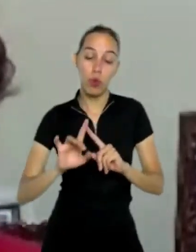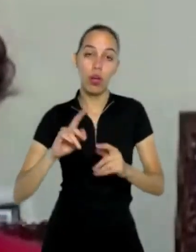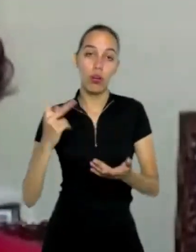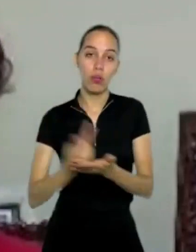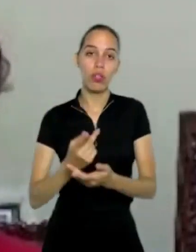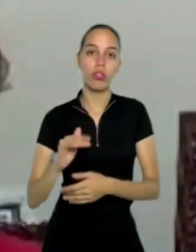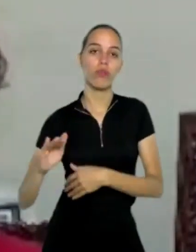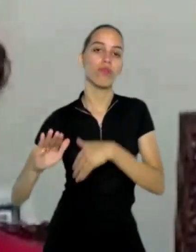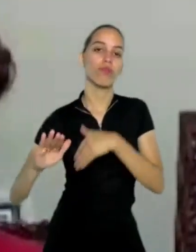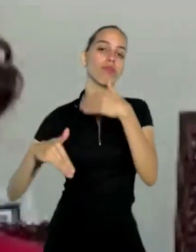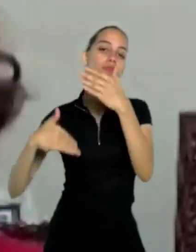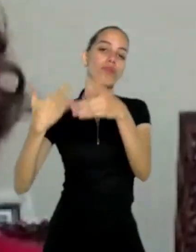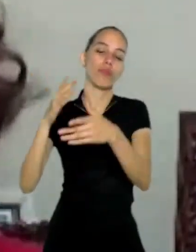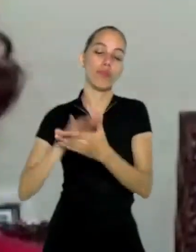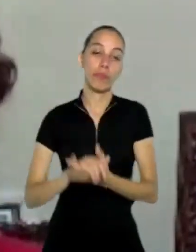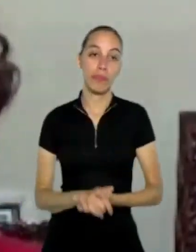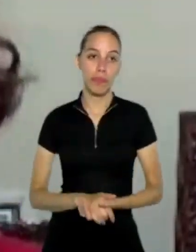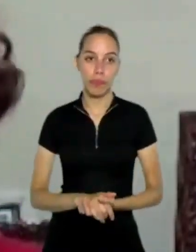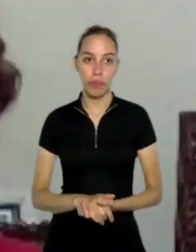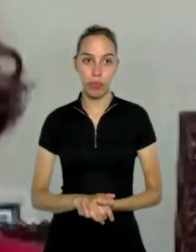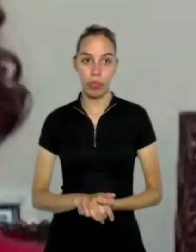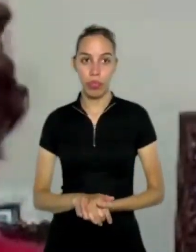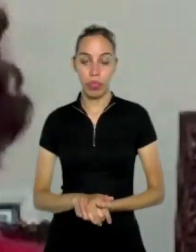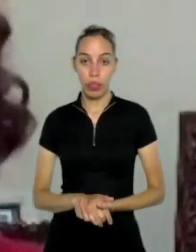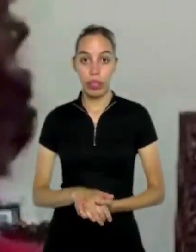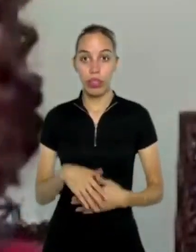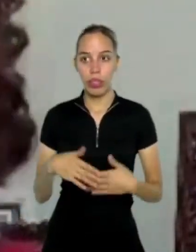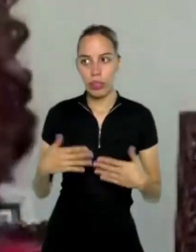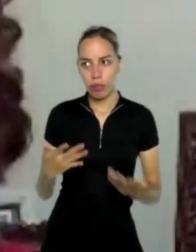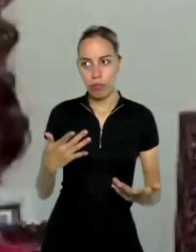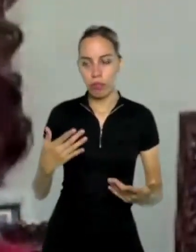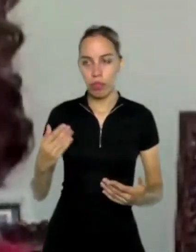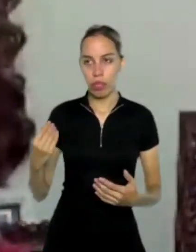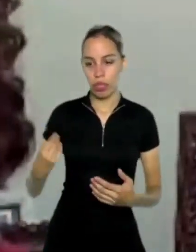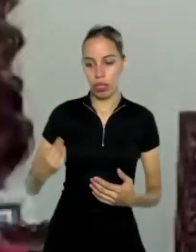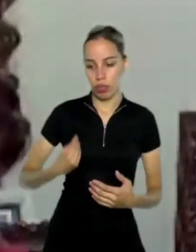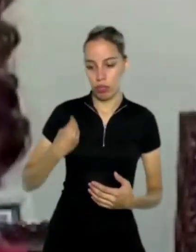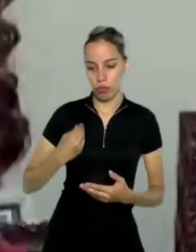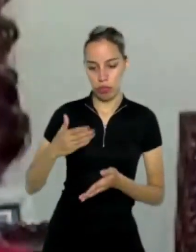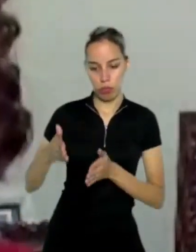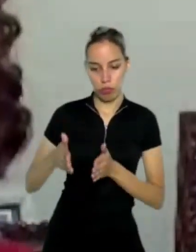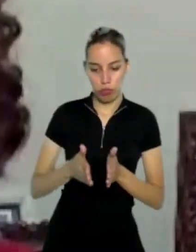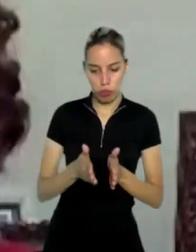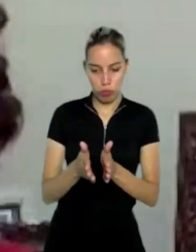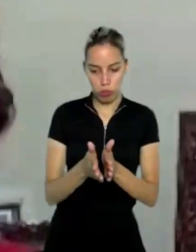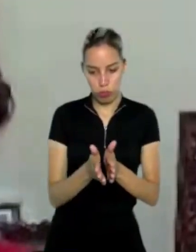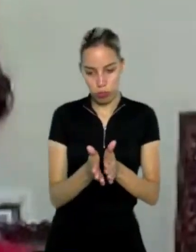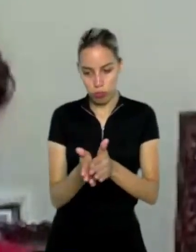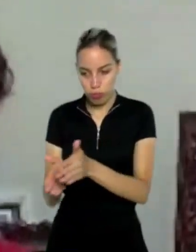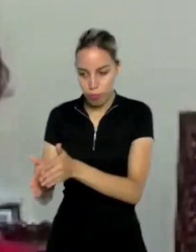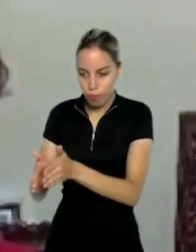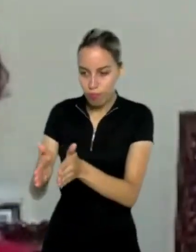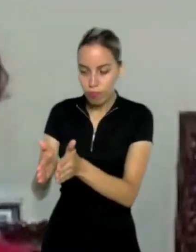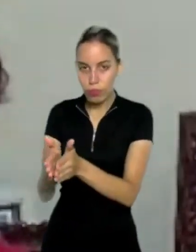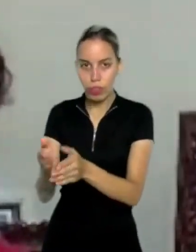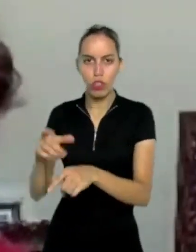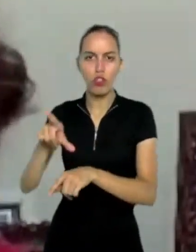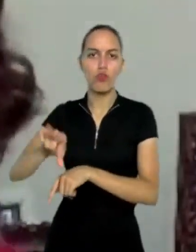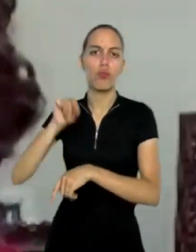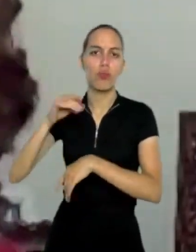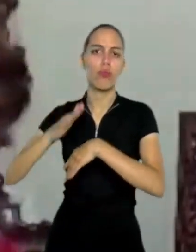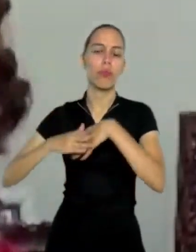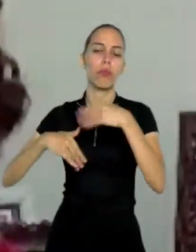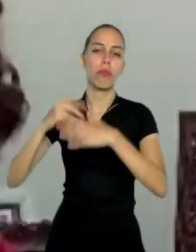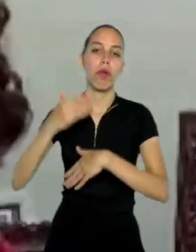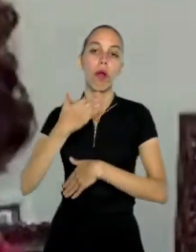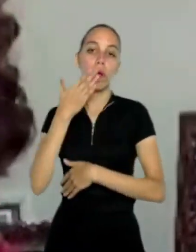Mas aí, né? A vida me levou para outros caminhos. Na época de escolher profissão e tal,